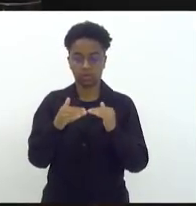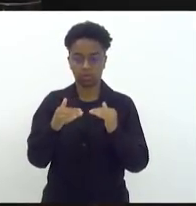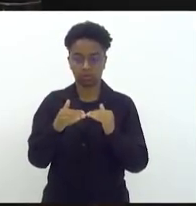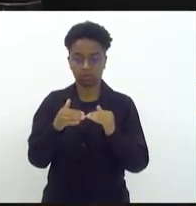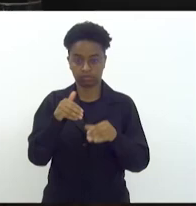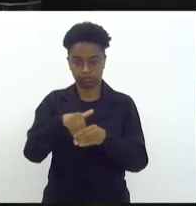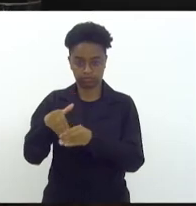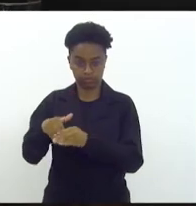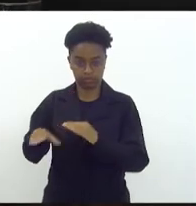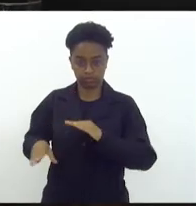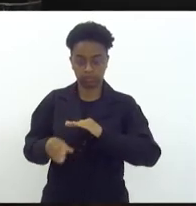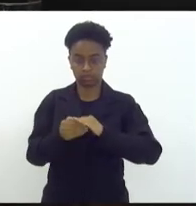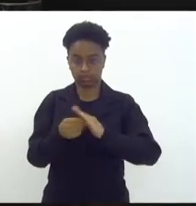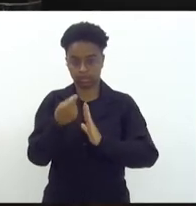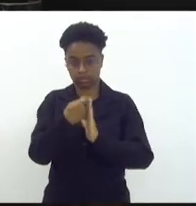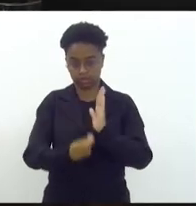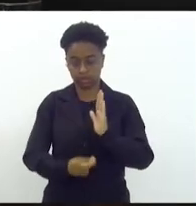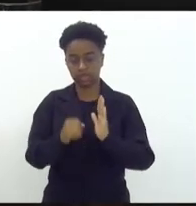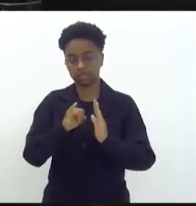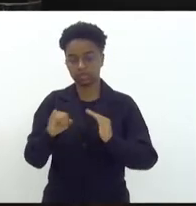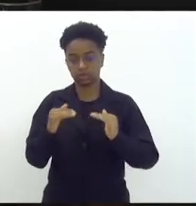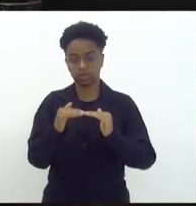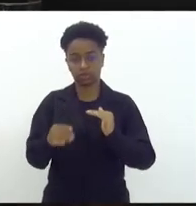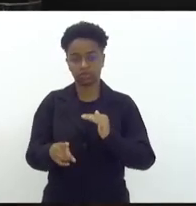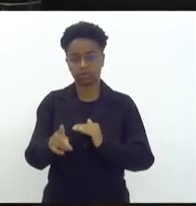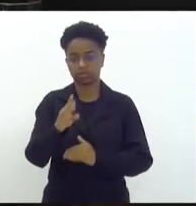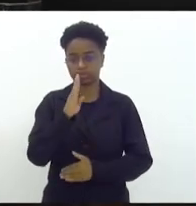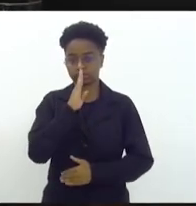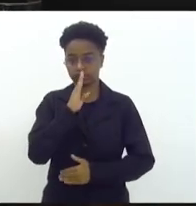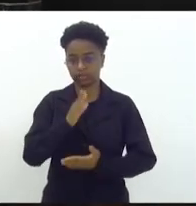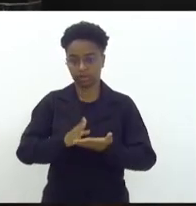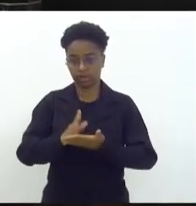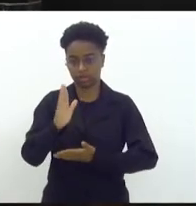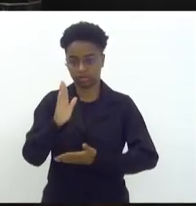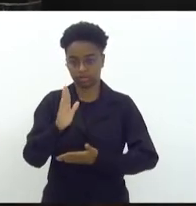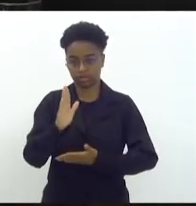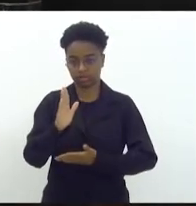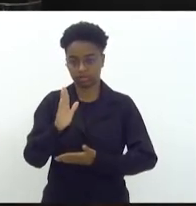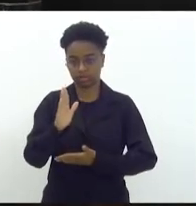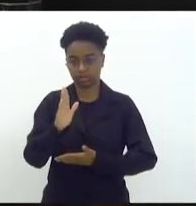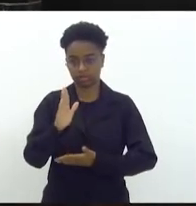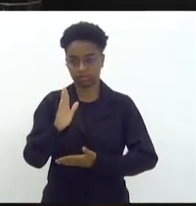em votação, emenda de redação. Os senhores que aprovam, permanecem como estão. Aprovado.